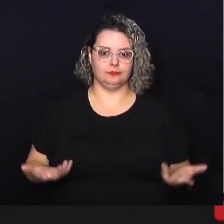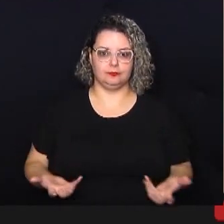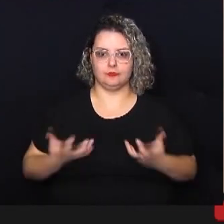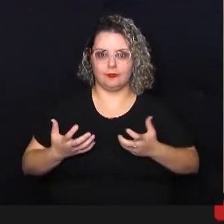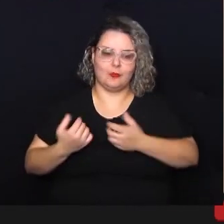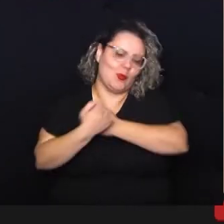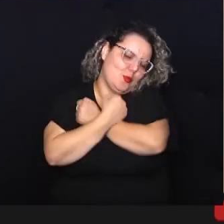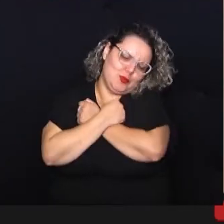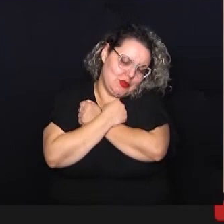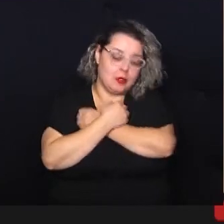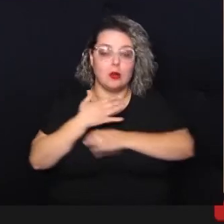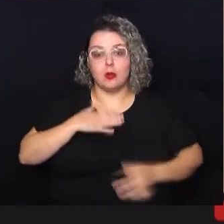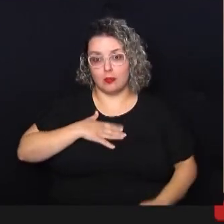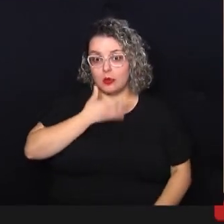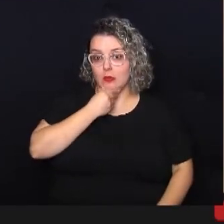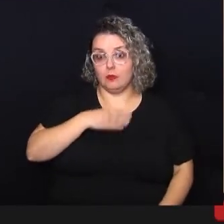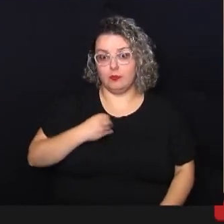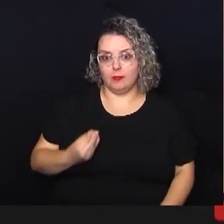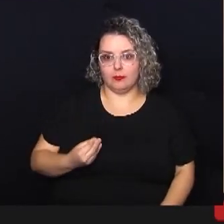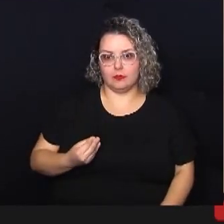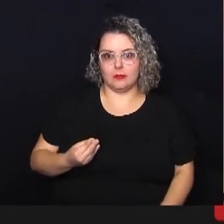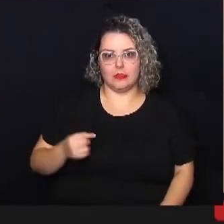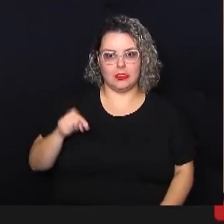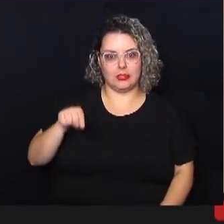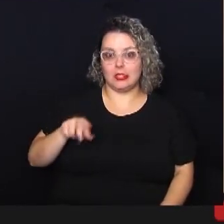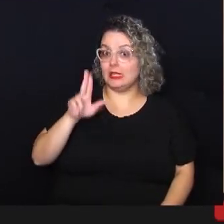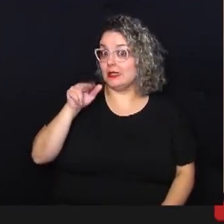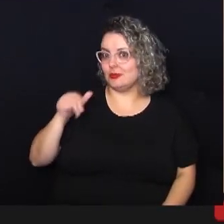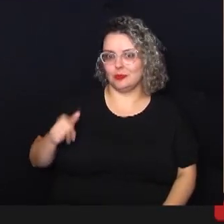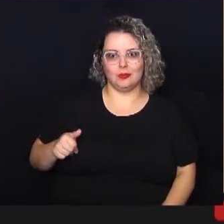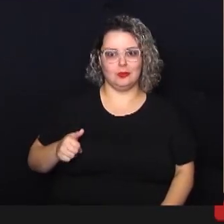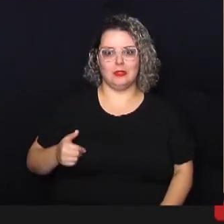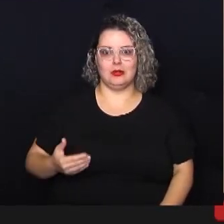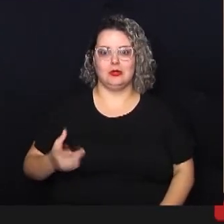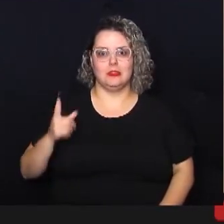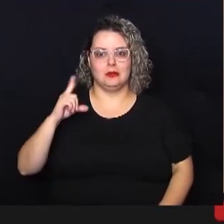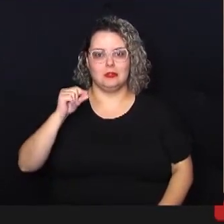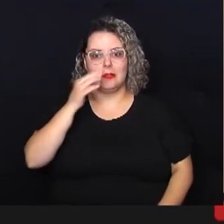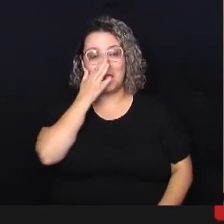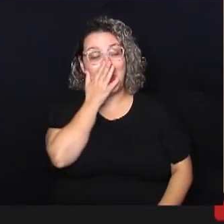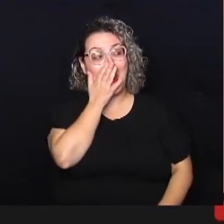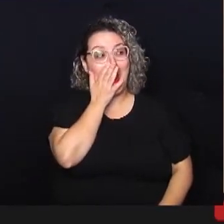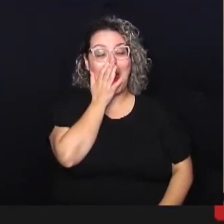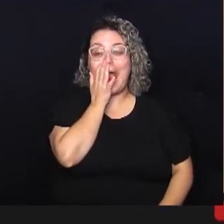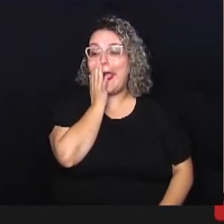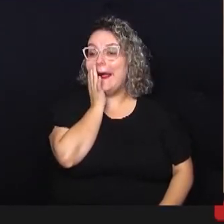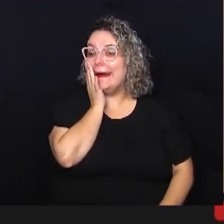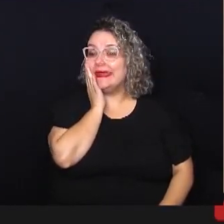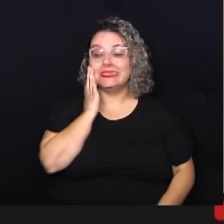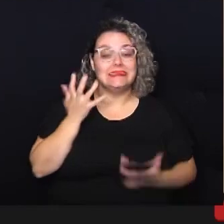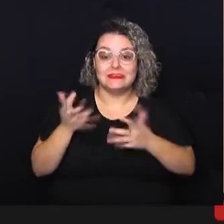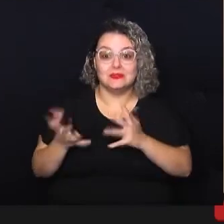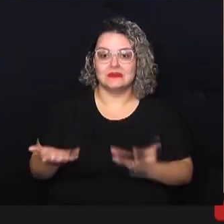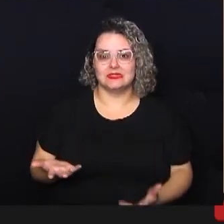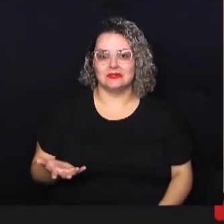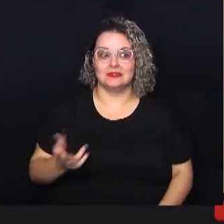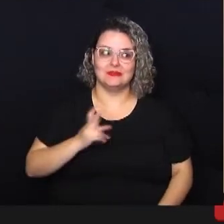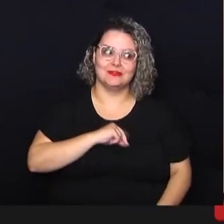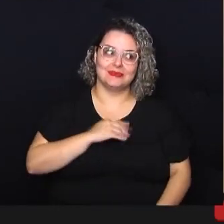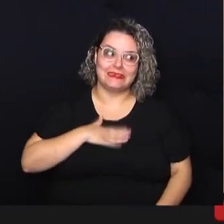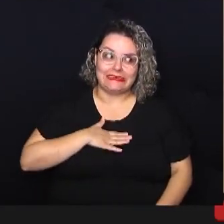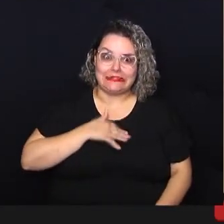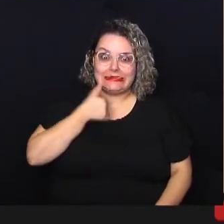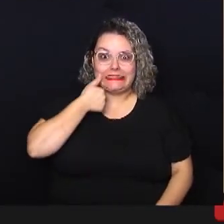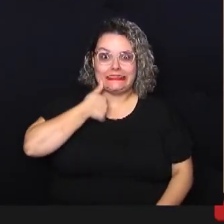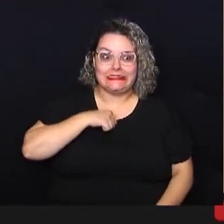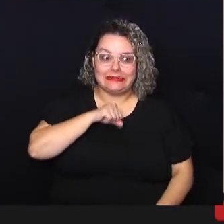de qualquer jeito. E ele não queria, nunca, na hora de ir embora. E eu ficava naquela situação, meu Deus, poxa vida, é minha mãe, é sua